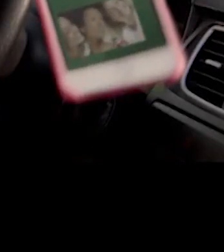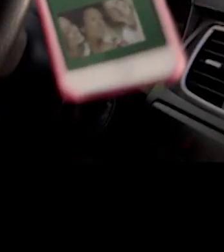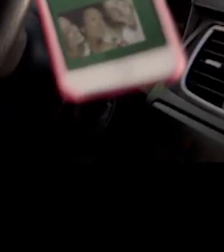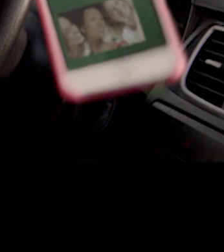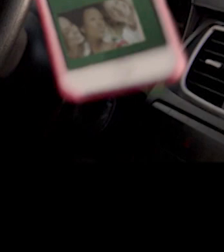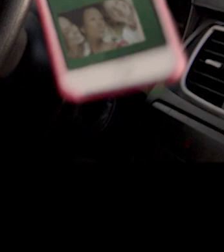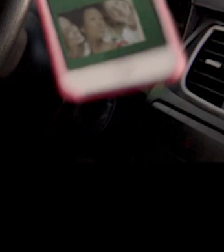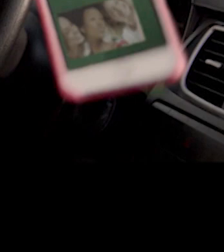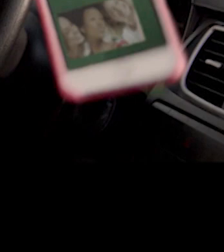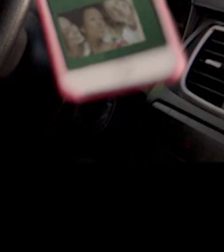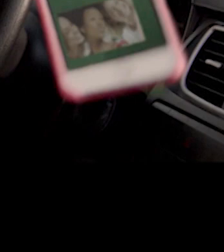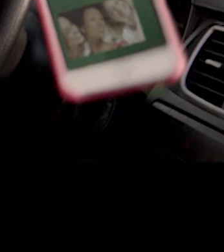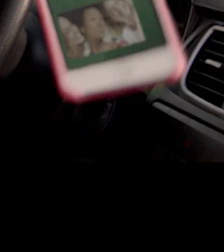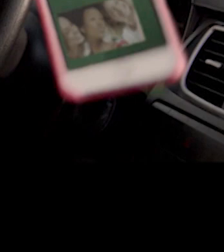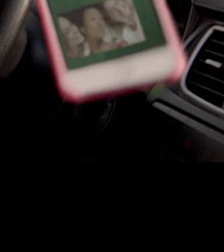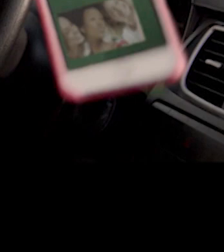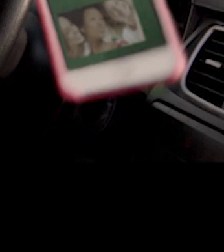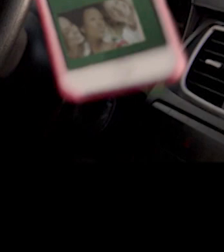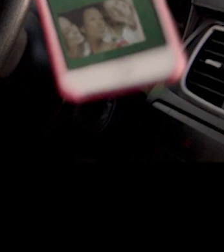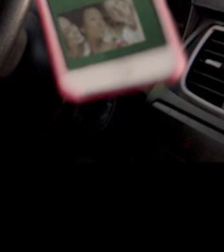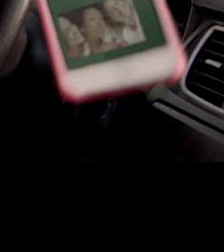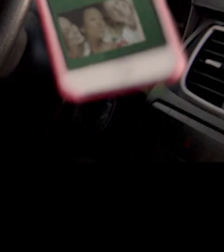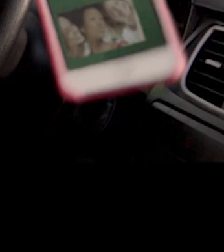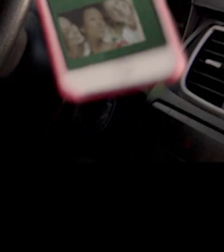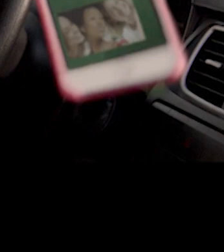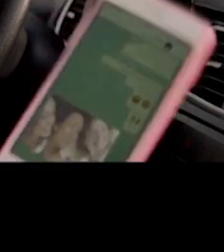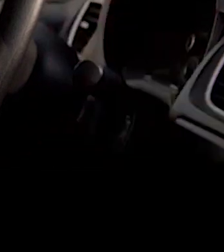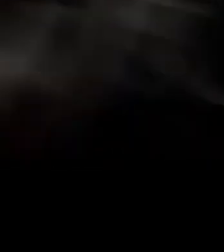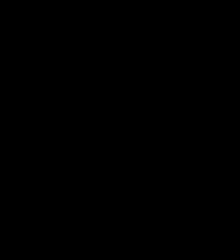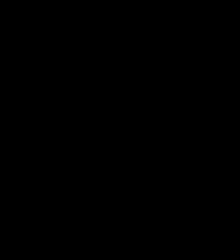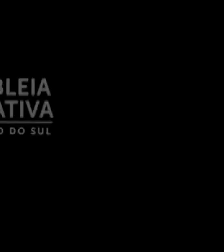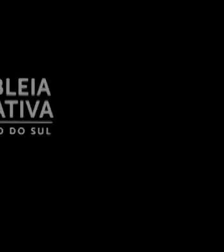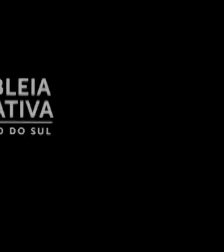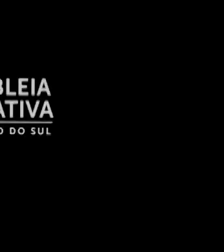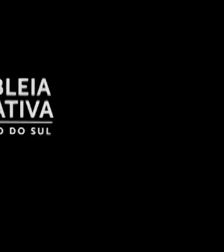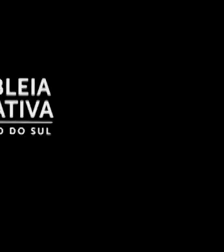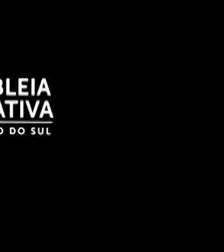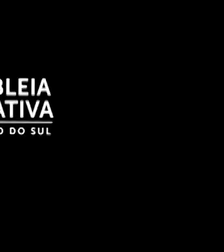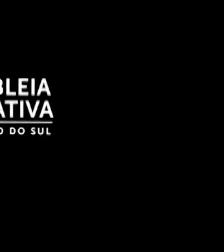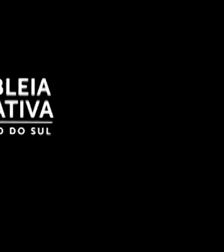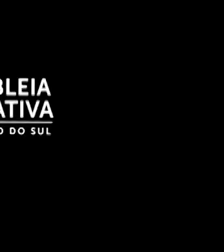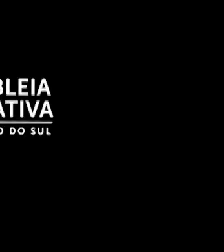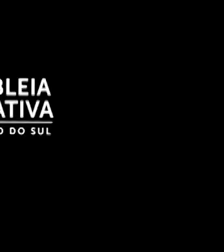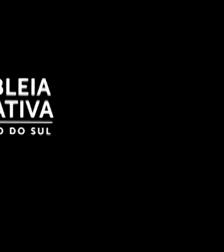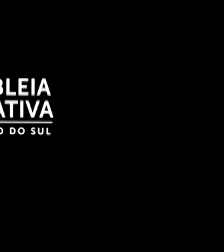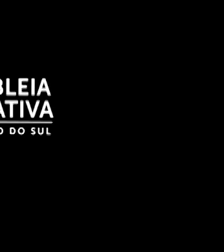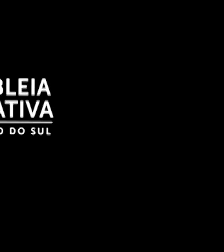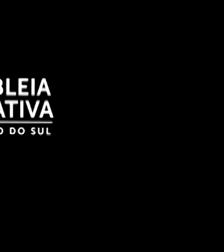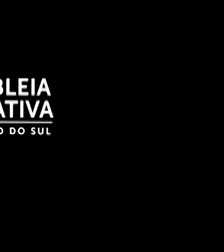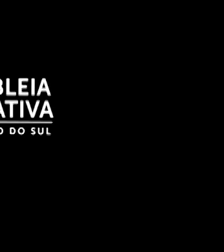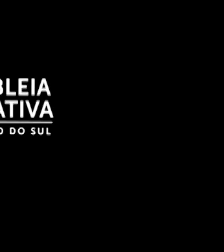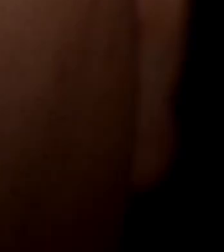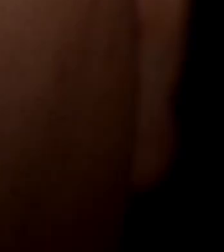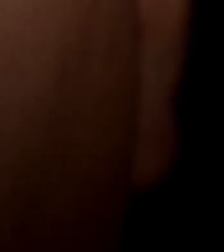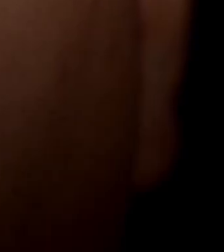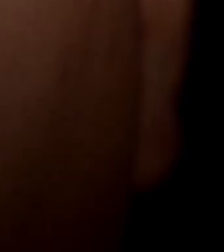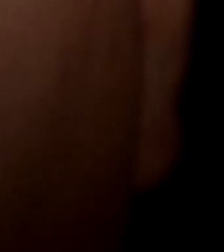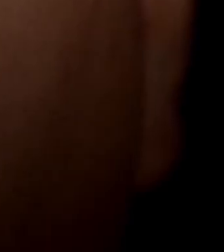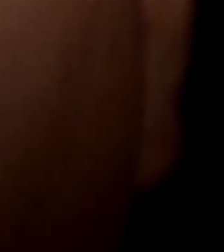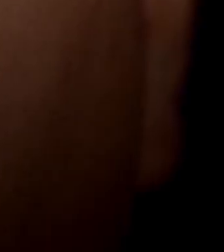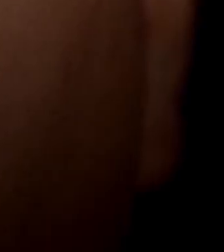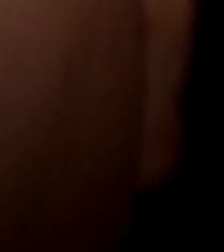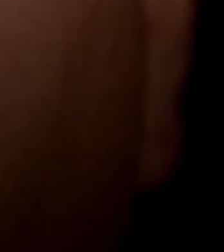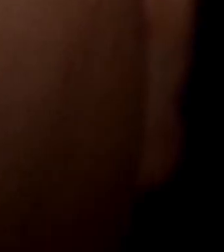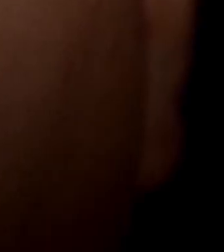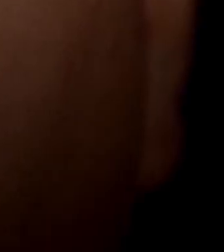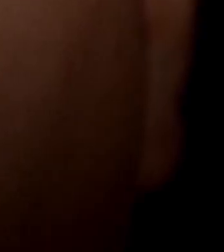mas acaba se arriscando. Até que um dia, você sabe. A gente sabe o que tem que ser feito no trânsito, basta fazer. O Ministério